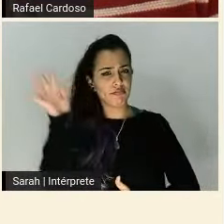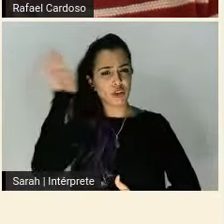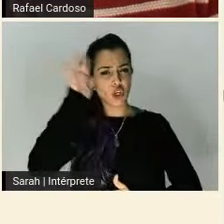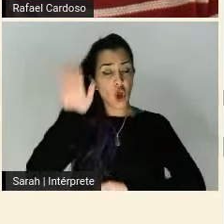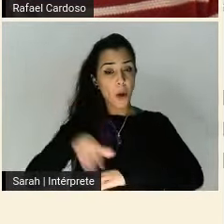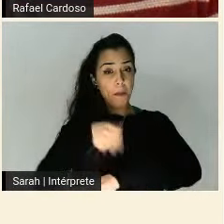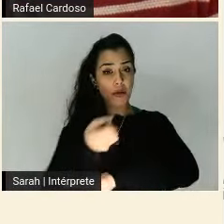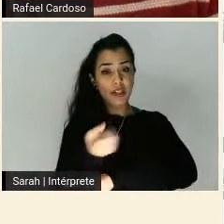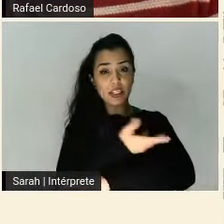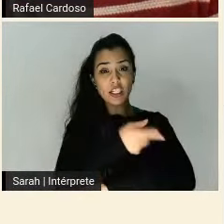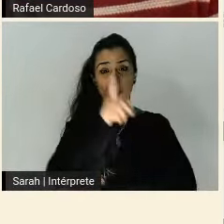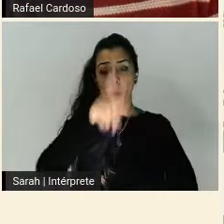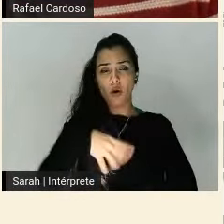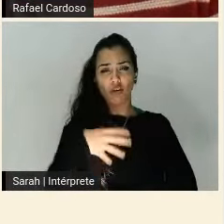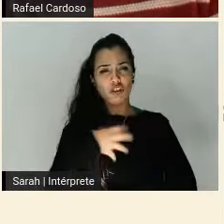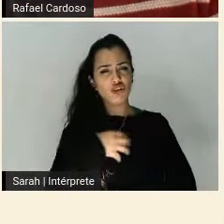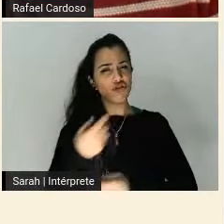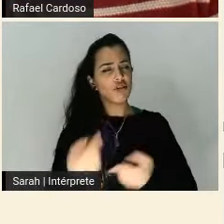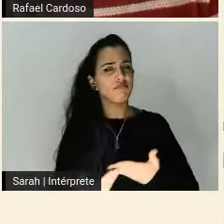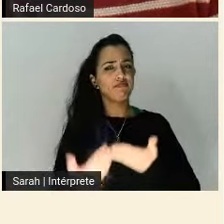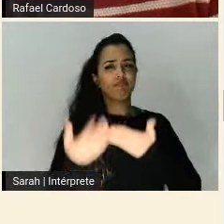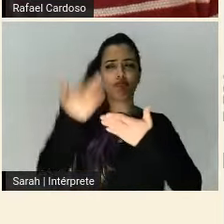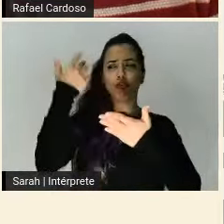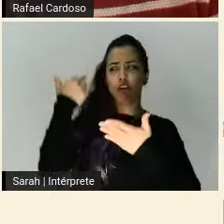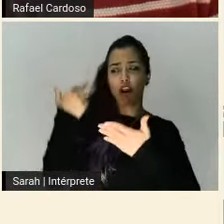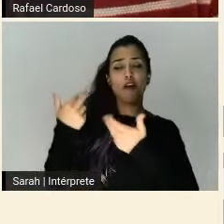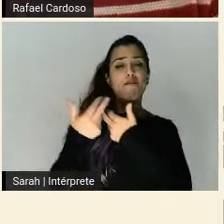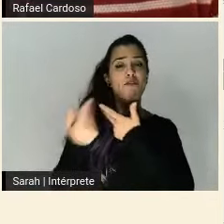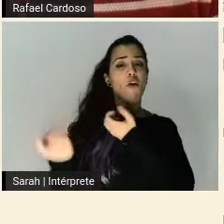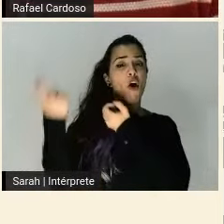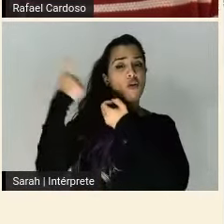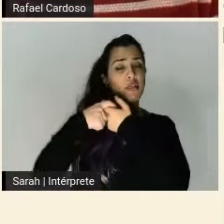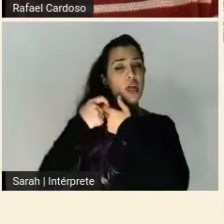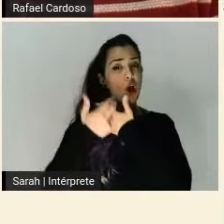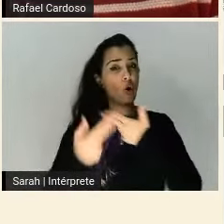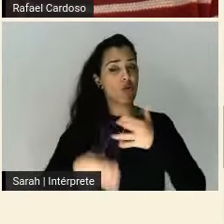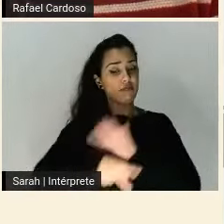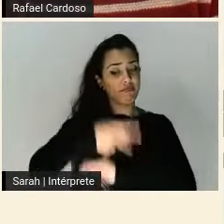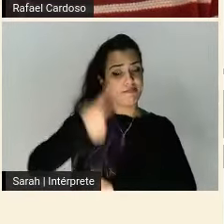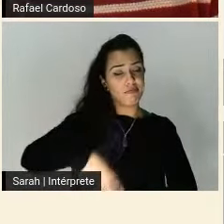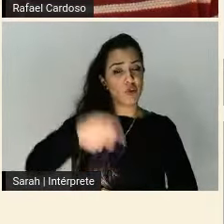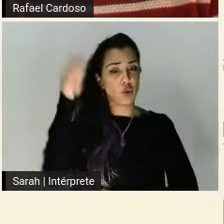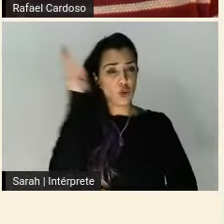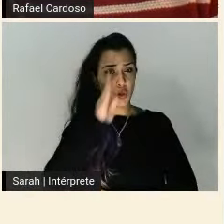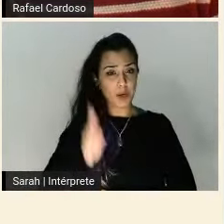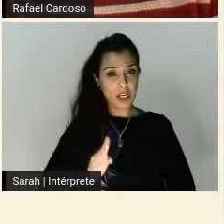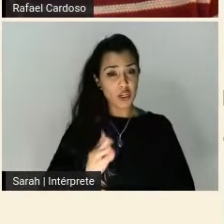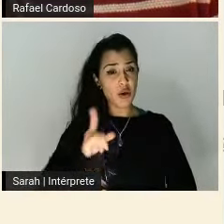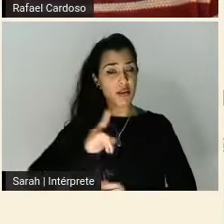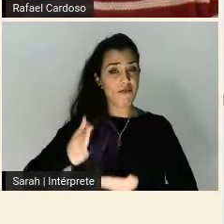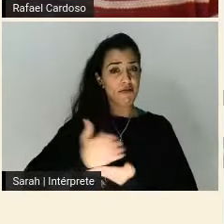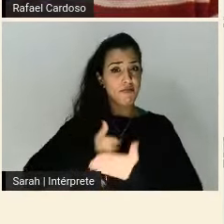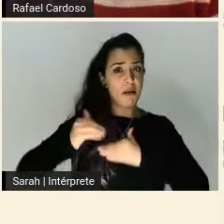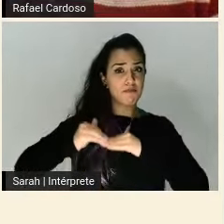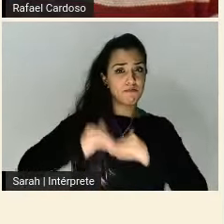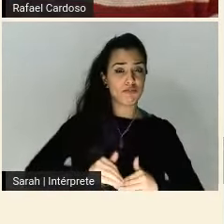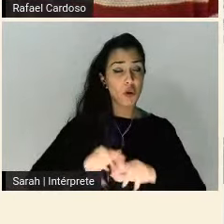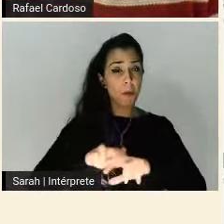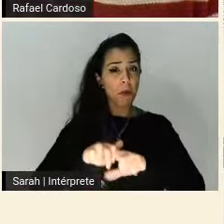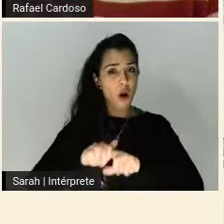raízes brasileiras, supostamente deturpadas no século XIX pelo academismo de origem francesa.